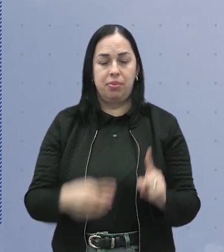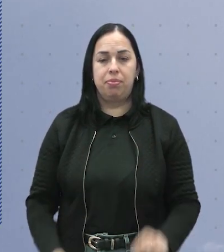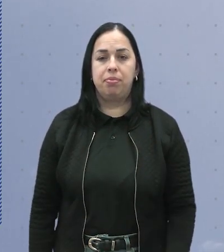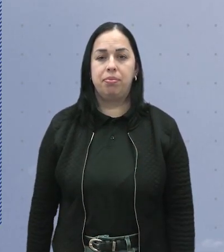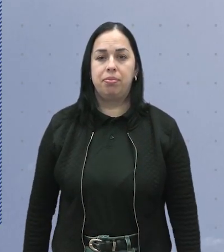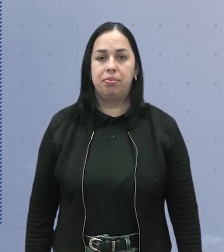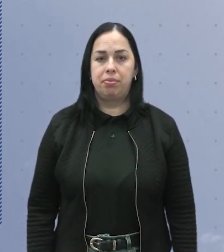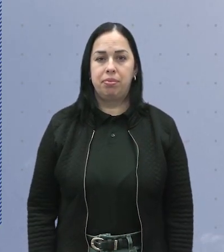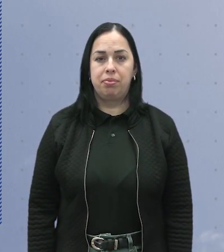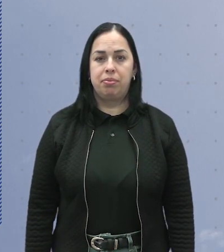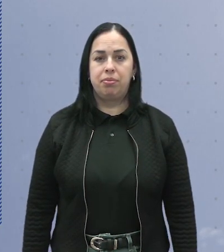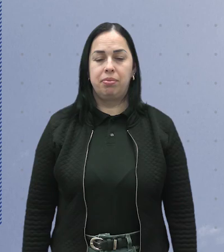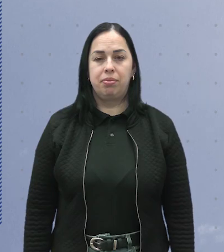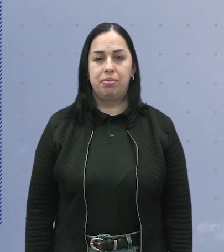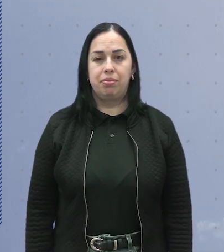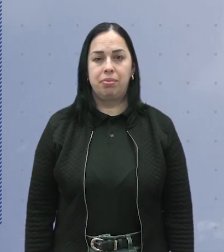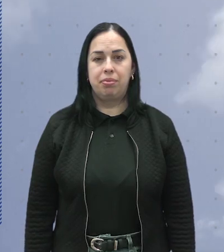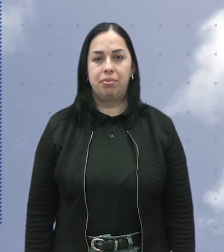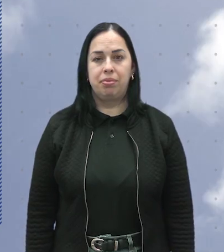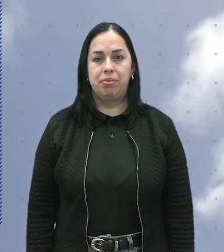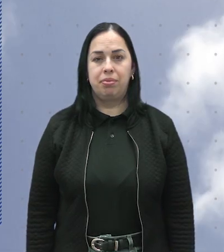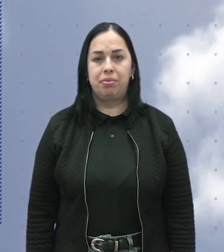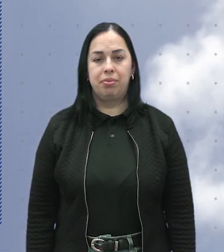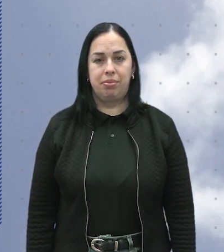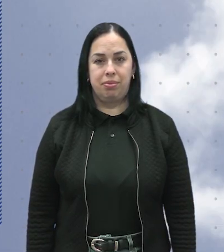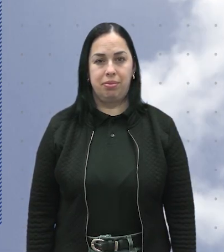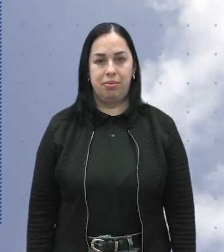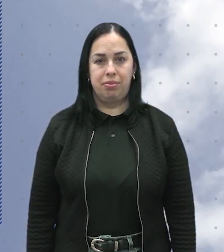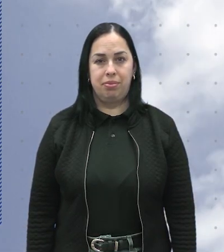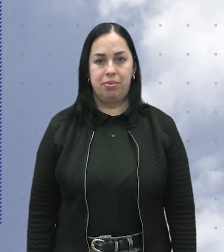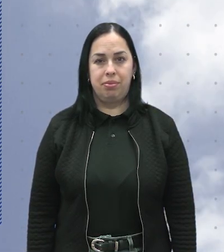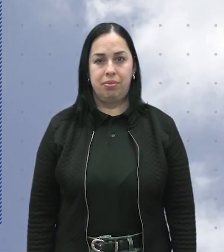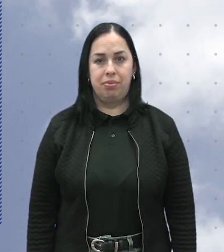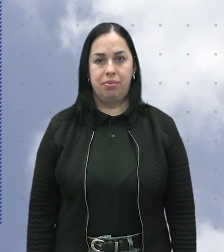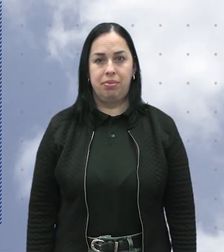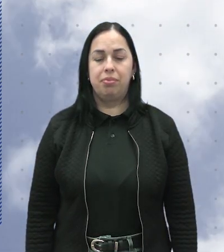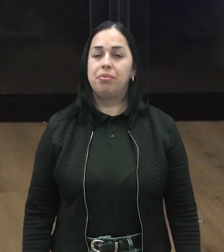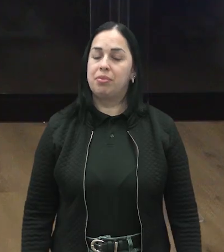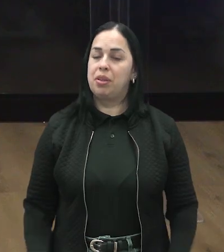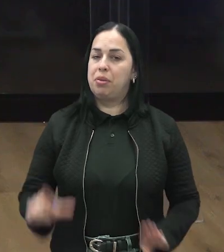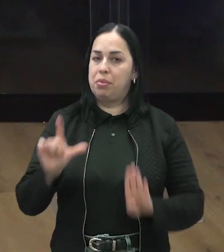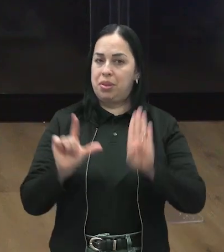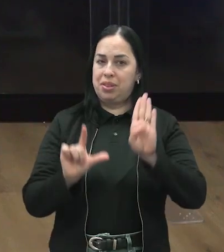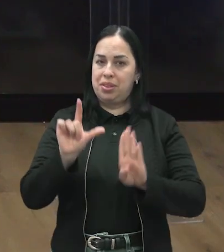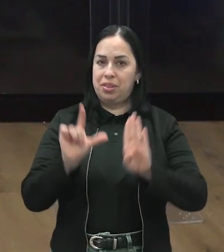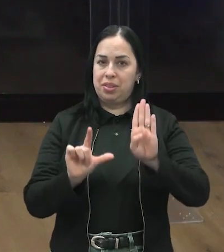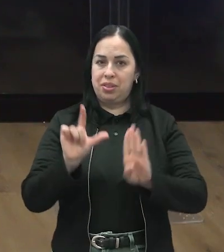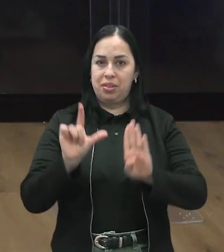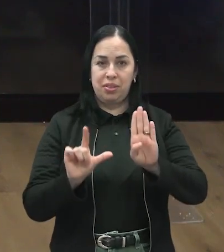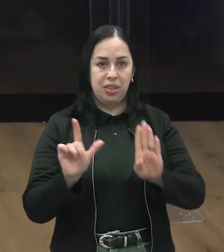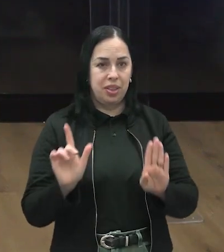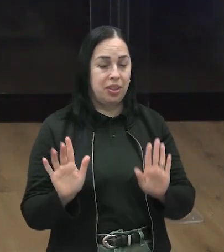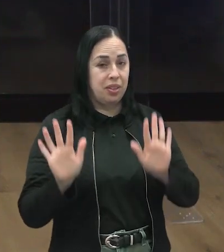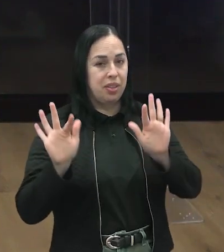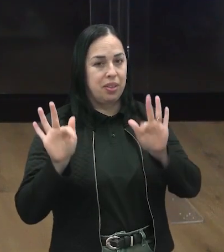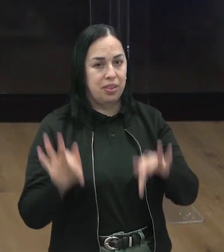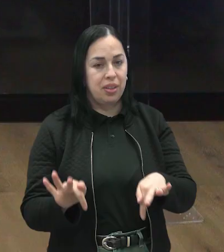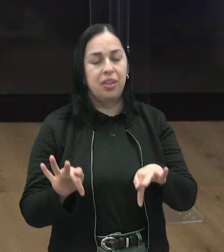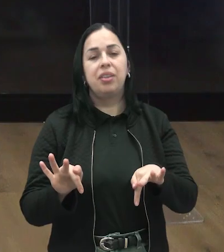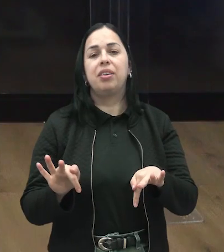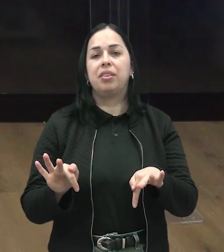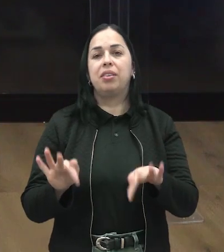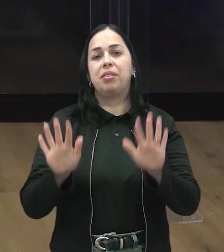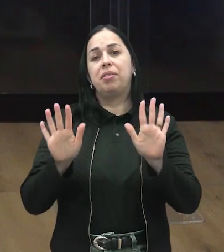mínima de 13. O Boletim Legislativo